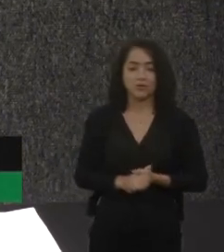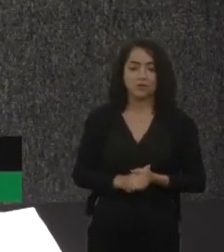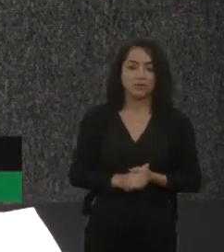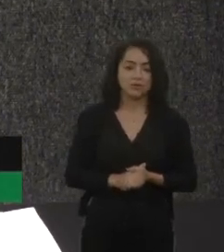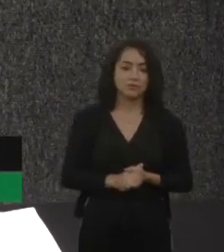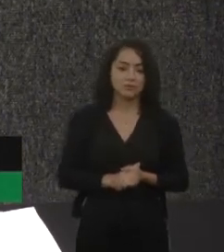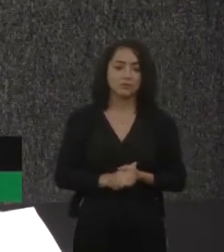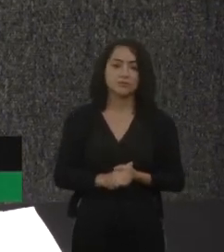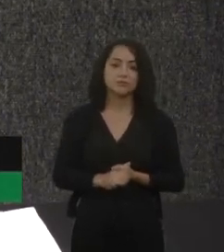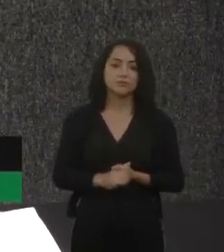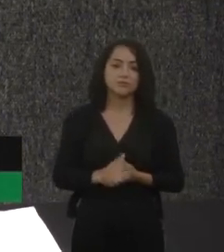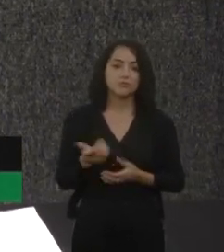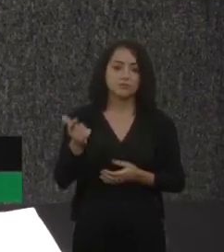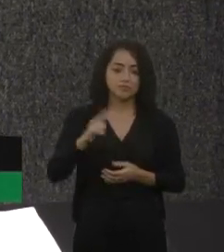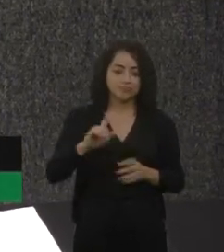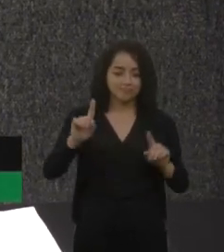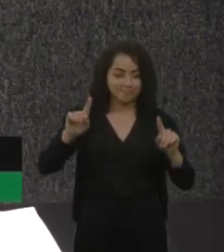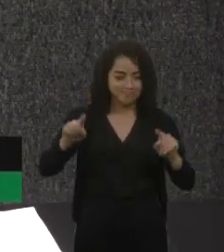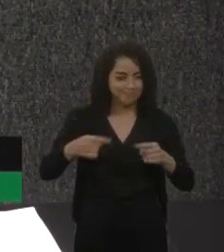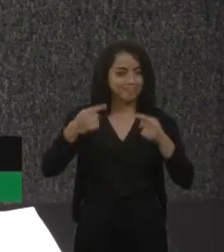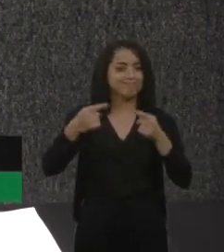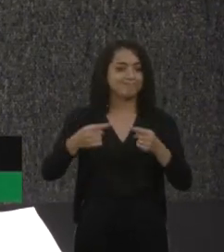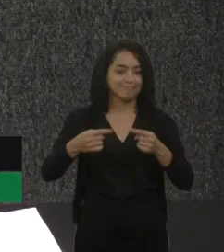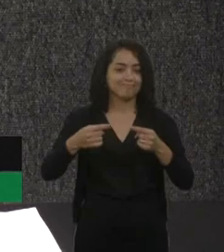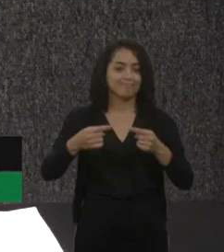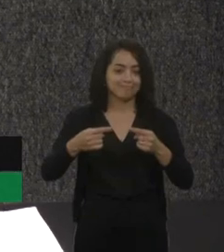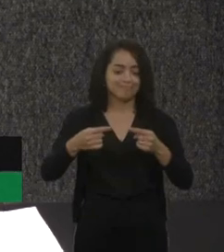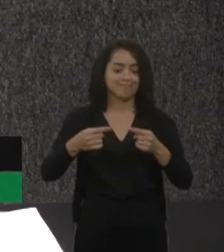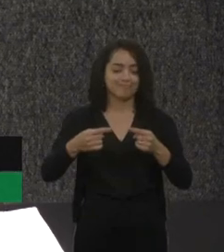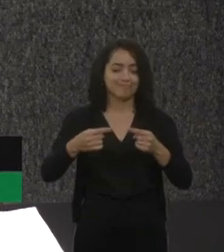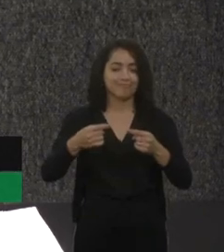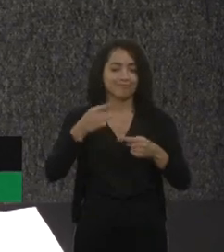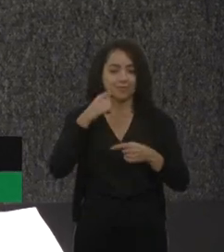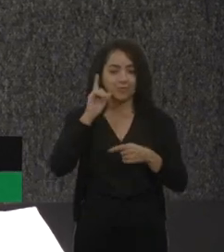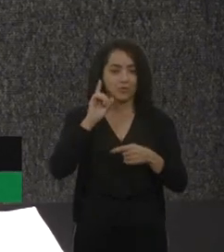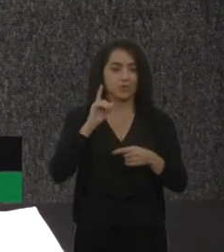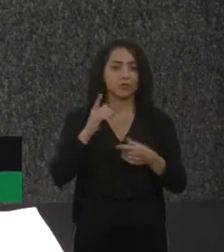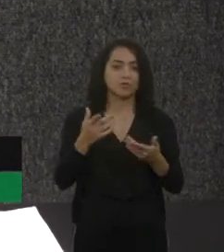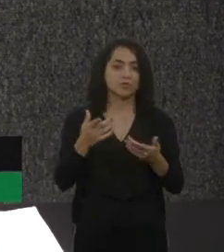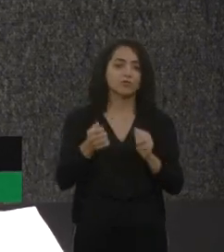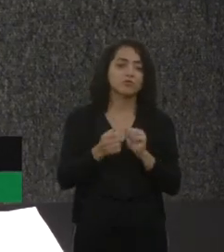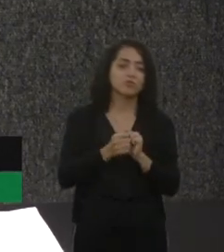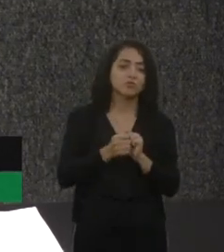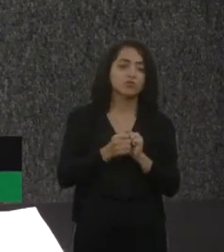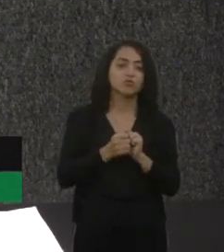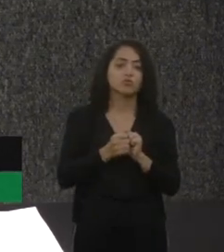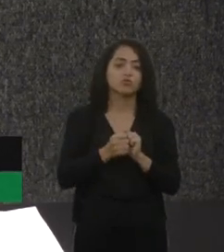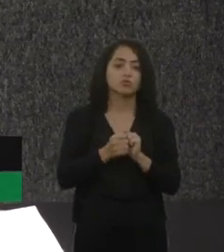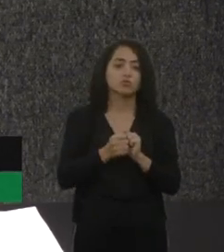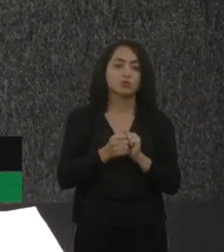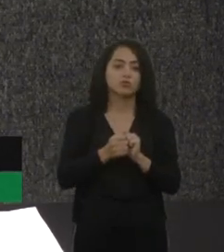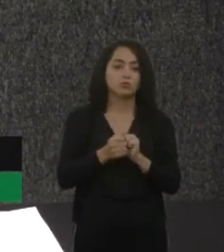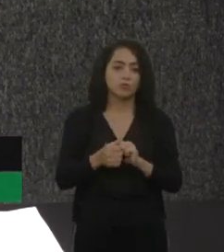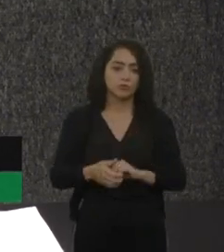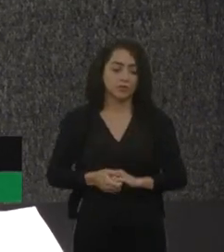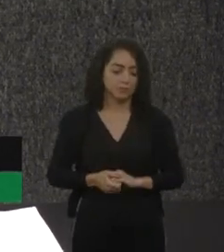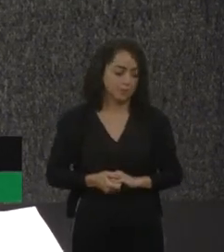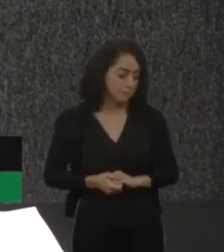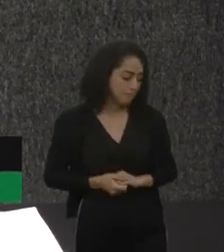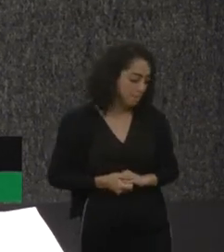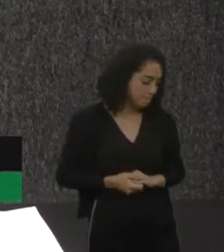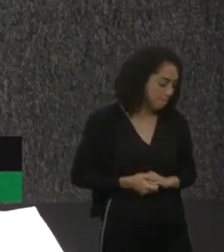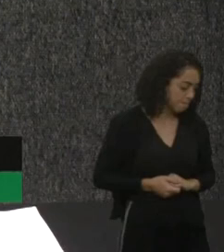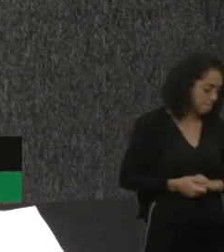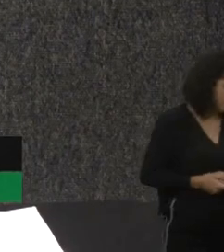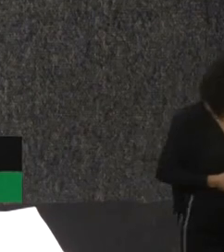que veio para mais um desafio. Ontem estivemos juntos aí, com tudo é coisa meio que cabeluda,